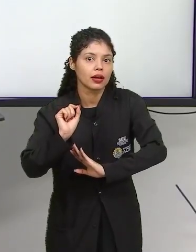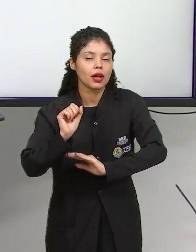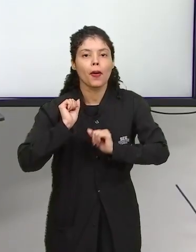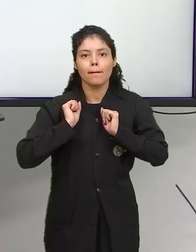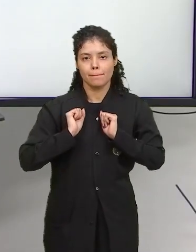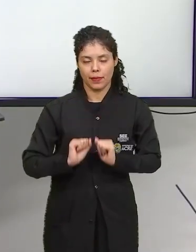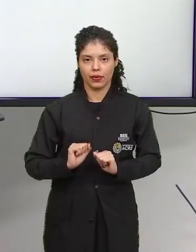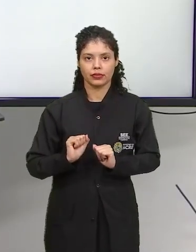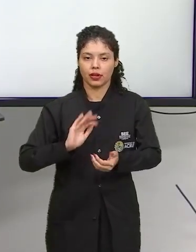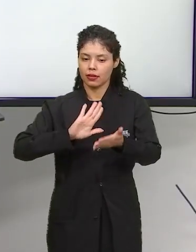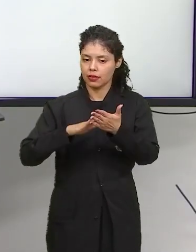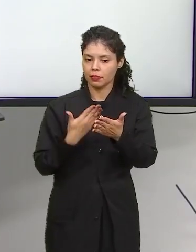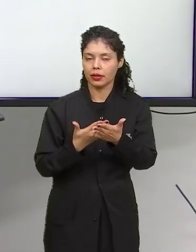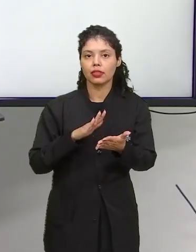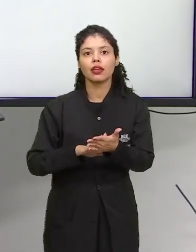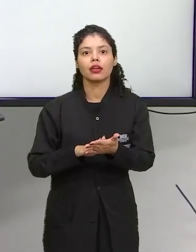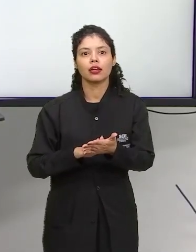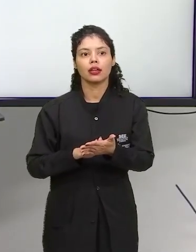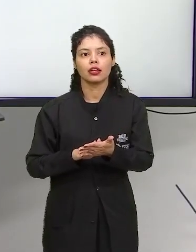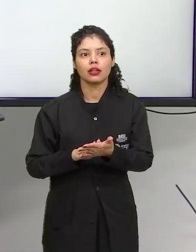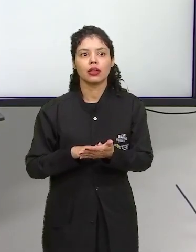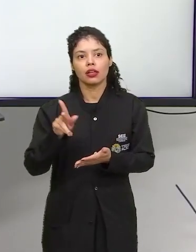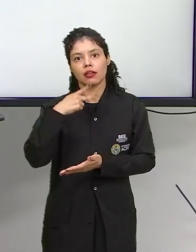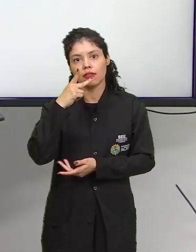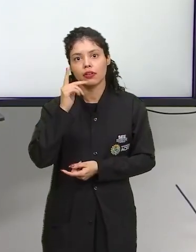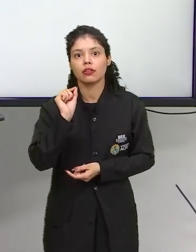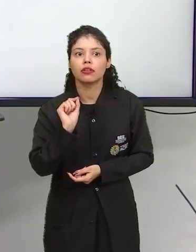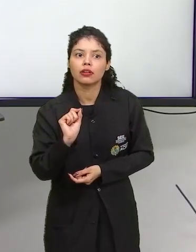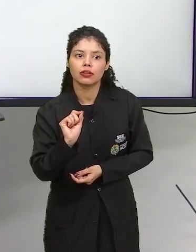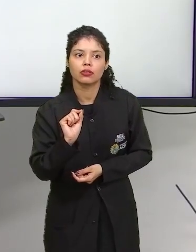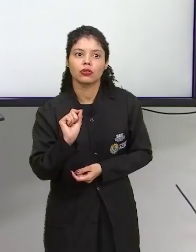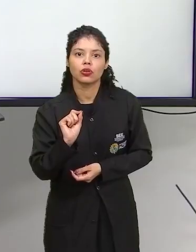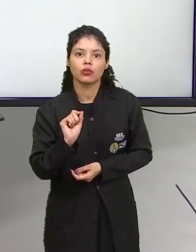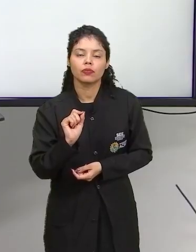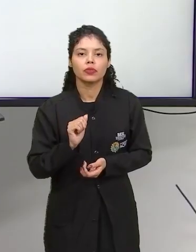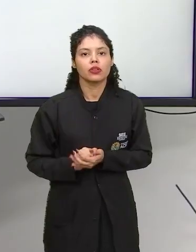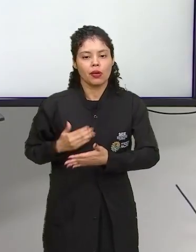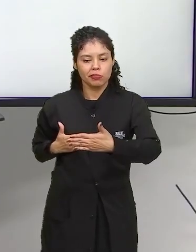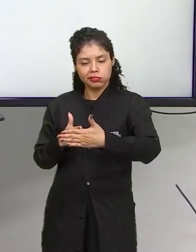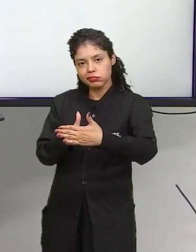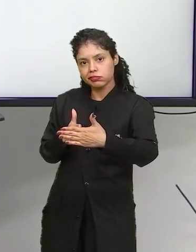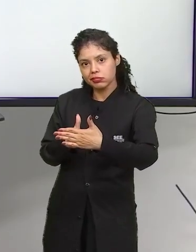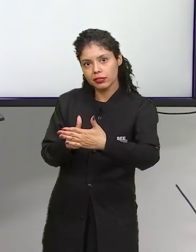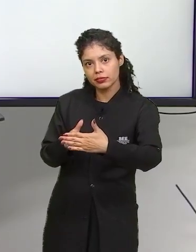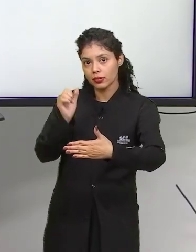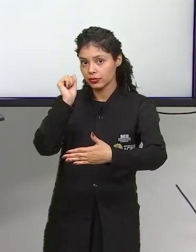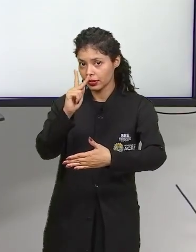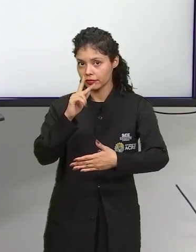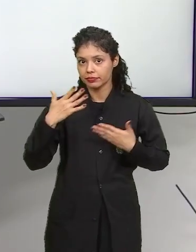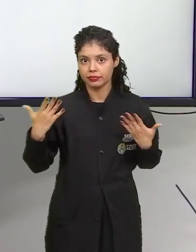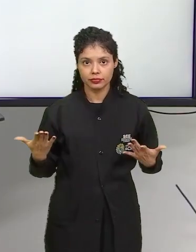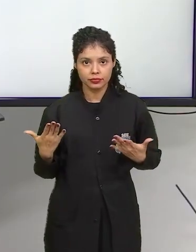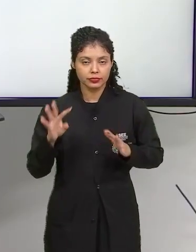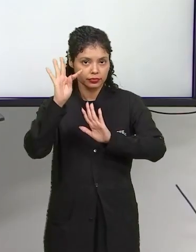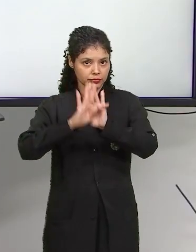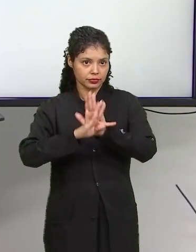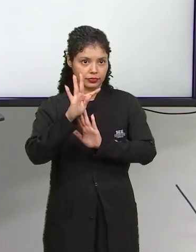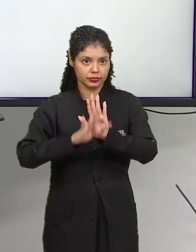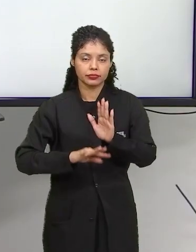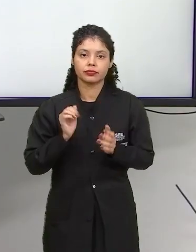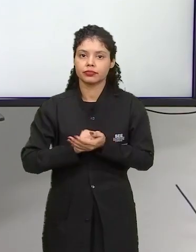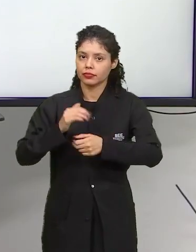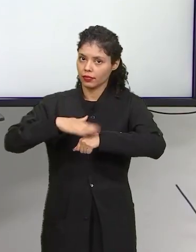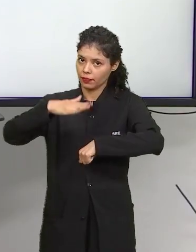eu posso interpretar que elas falam sobre obstáculos. Certinho? Então, nesse texto é